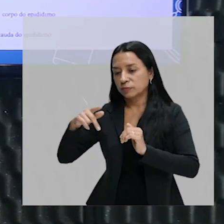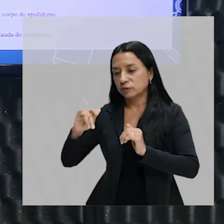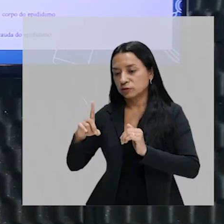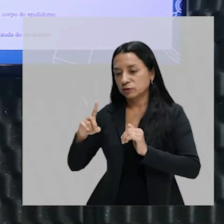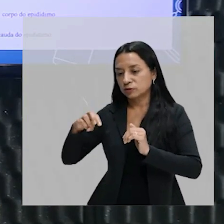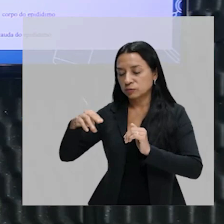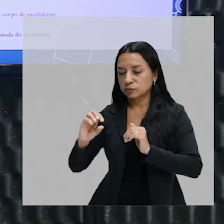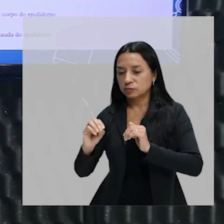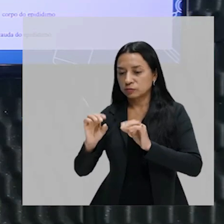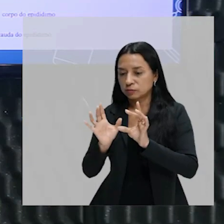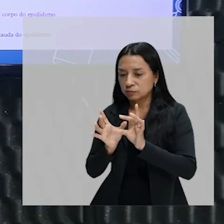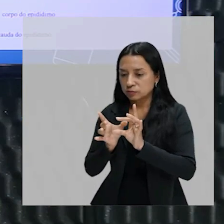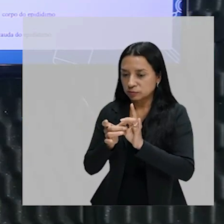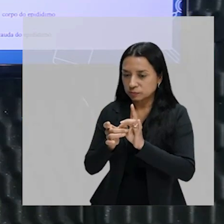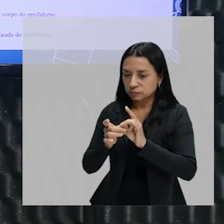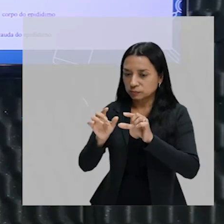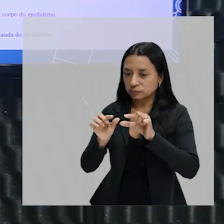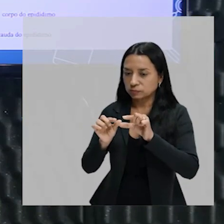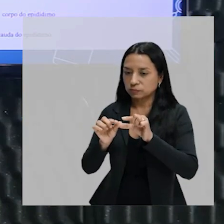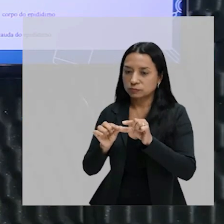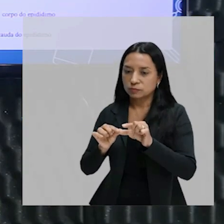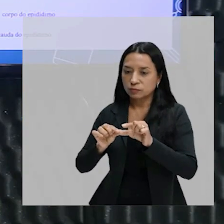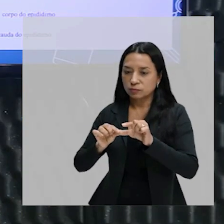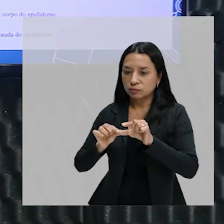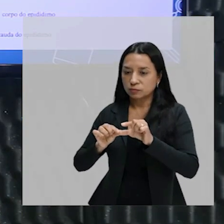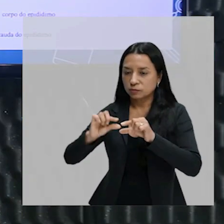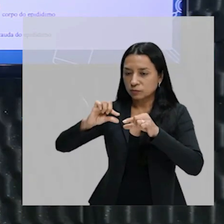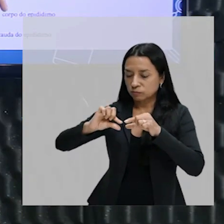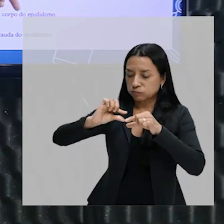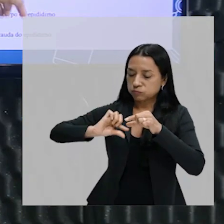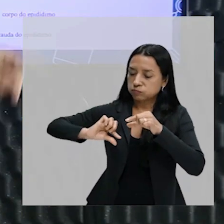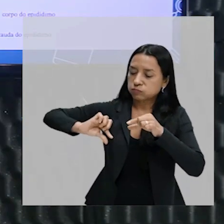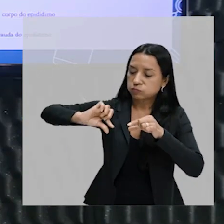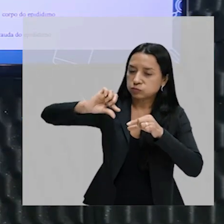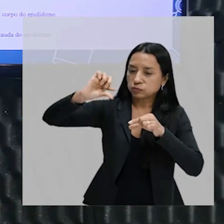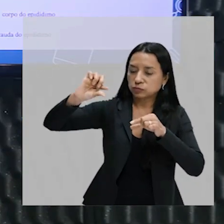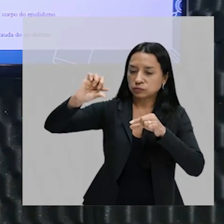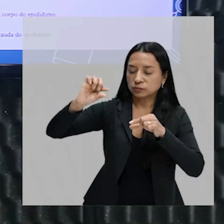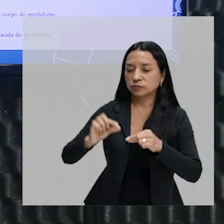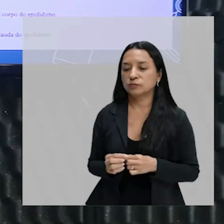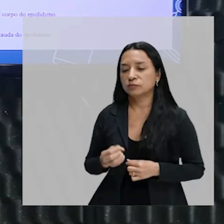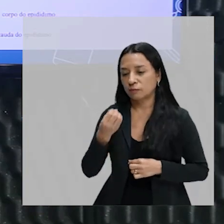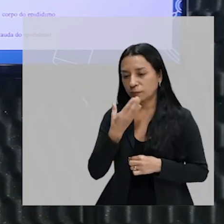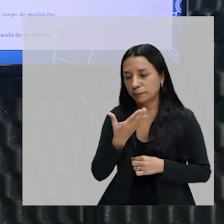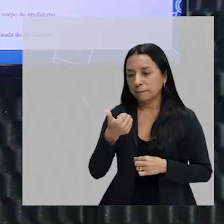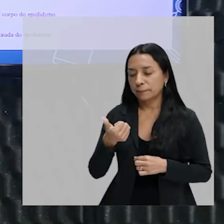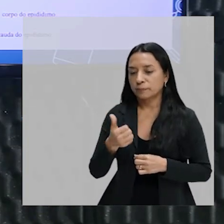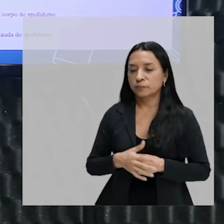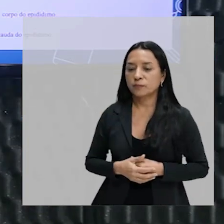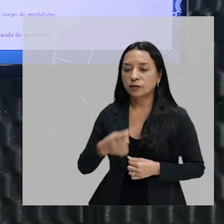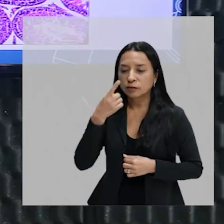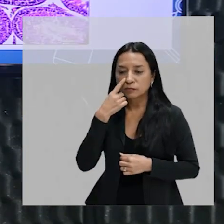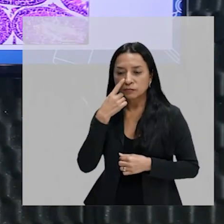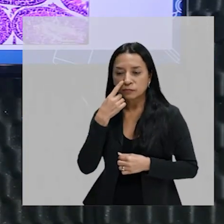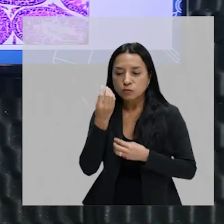se ligar com o canal diferente Ou ducto diferente tá bom pessoal a gente vê um pouco